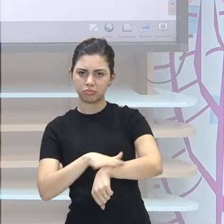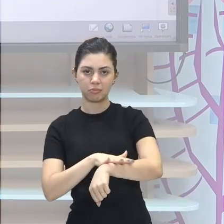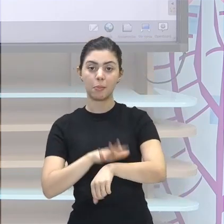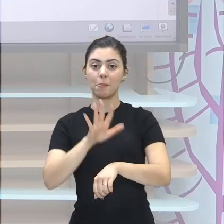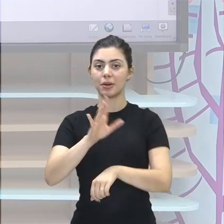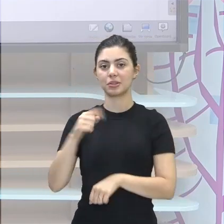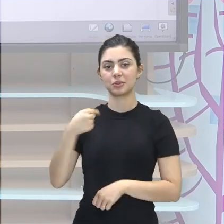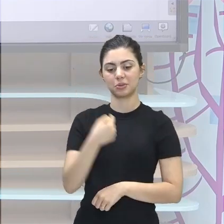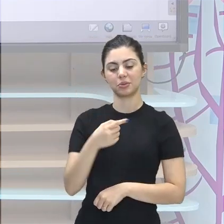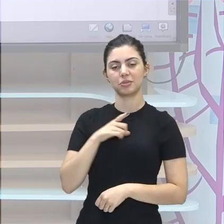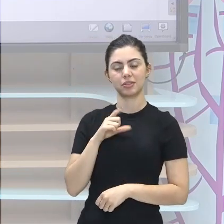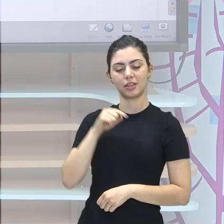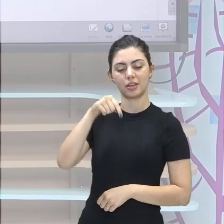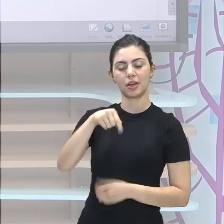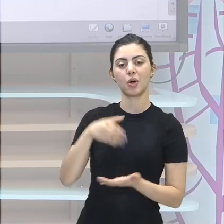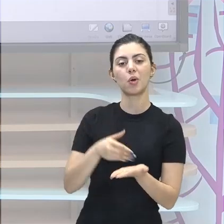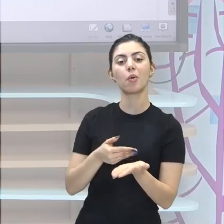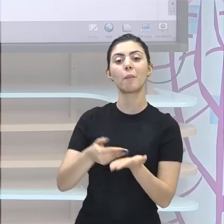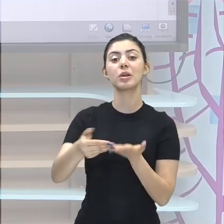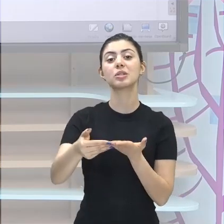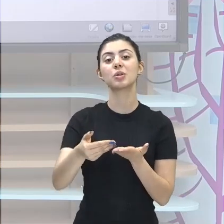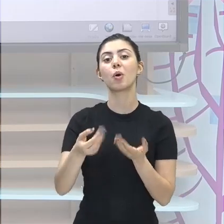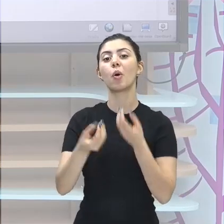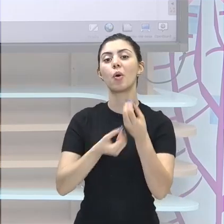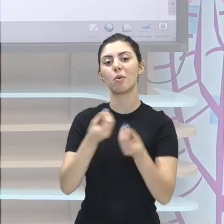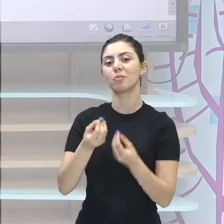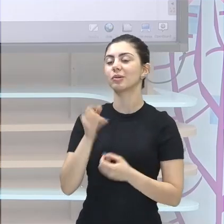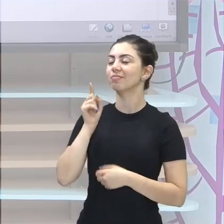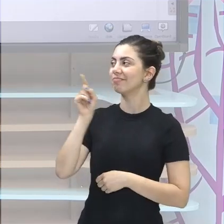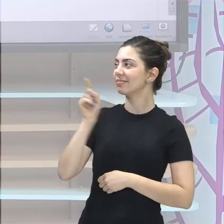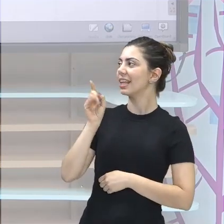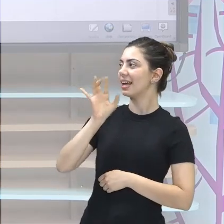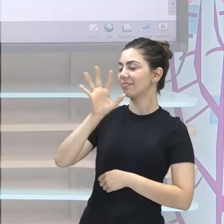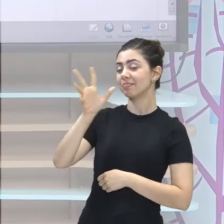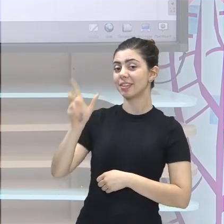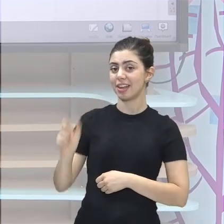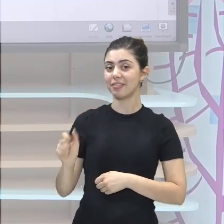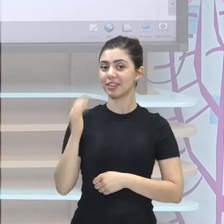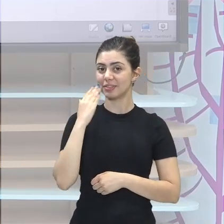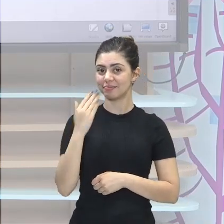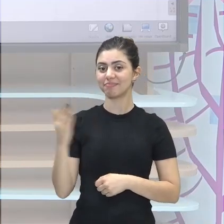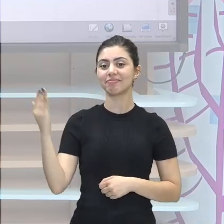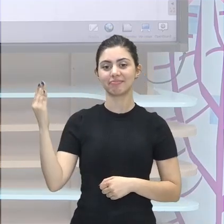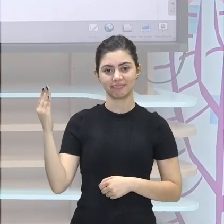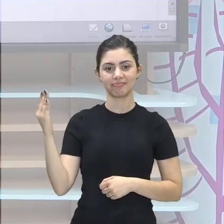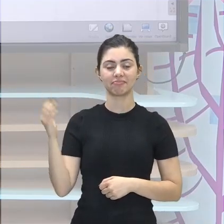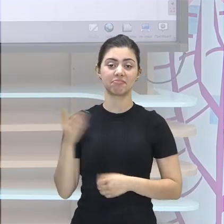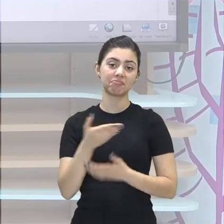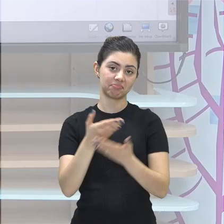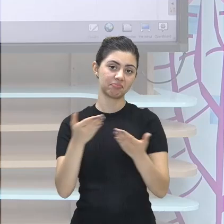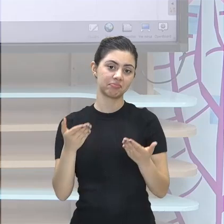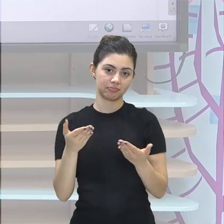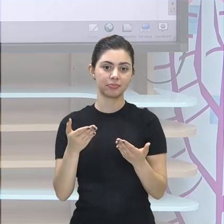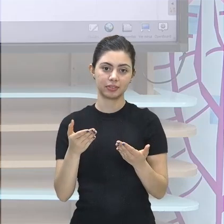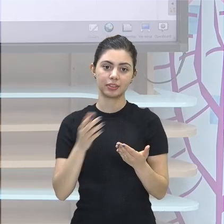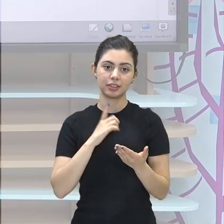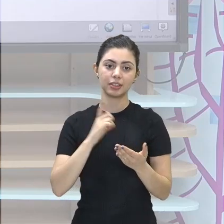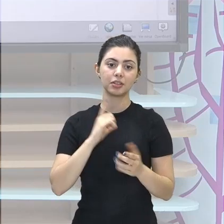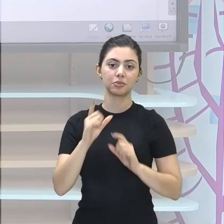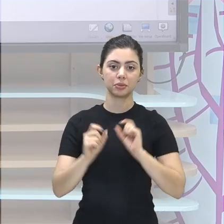dia teve uma origem, pelo menos cientificamente falando, nessa parte do mundo, né? Por incrível que pareça, ainda